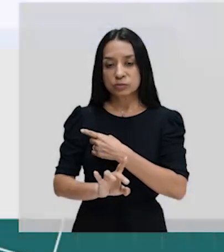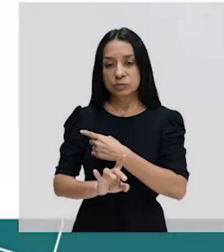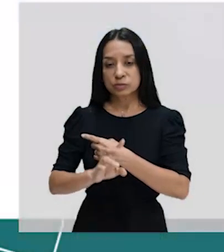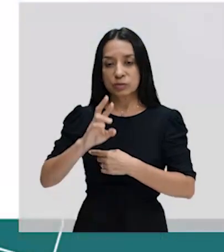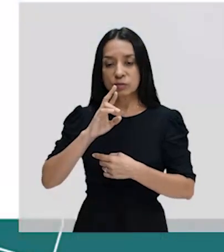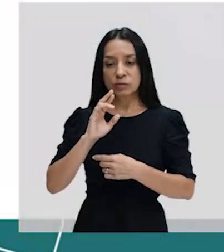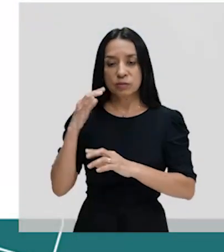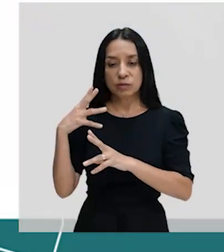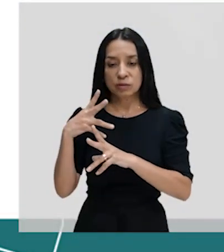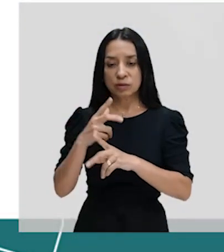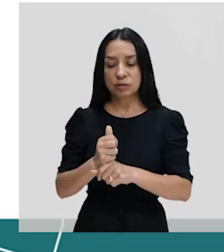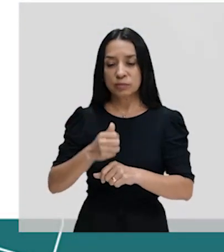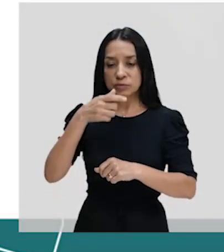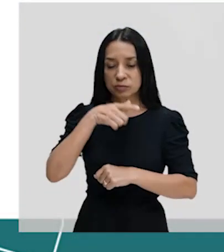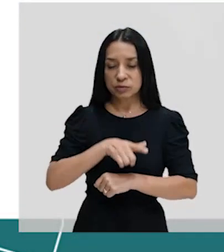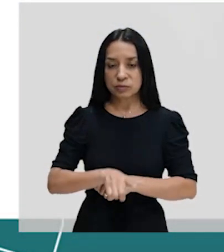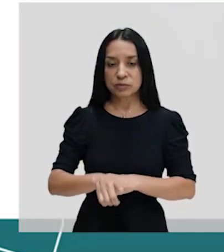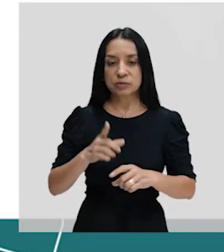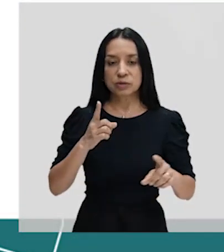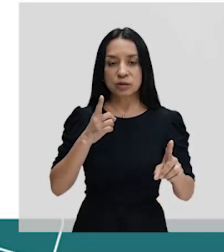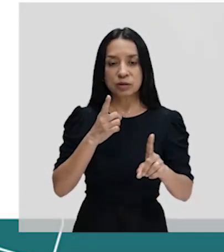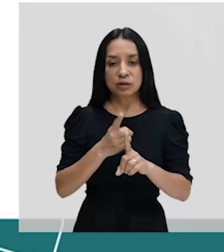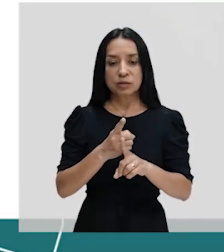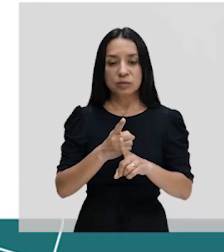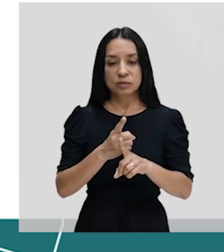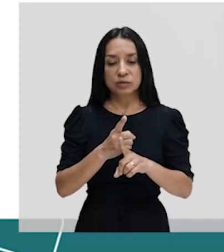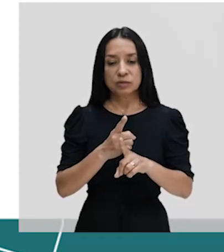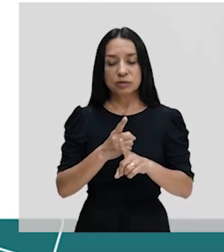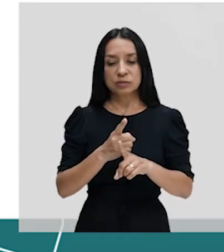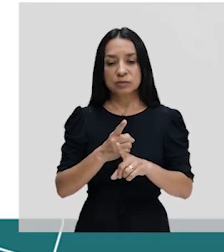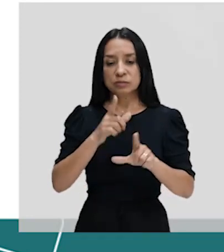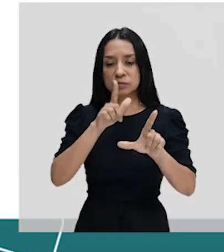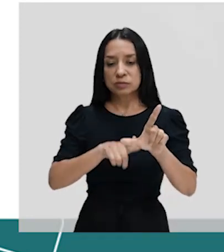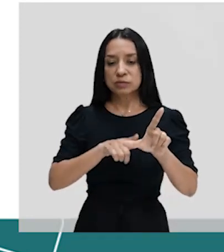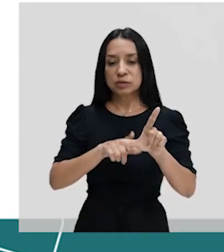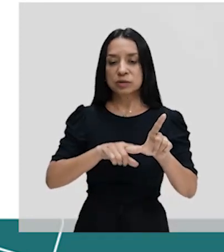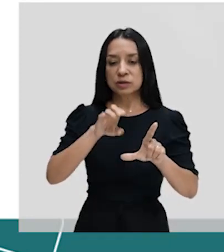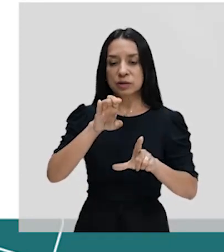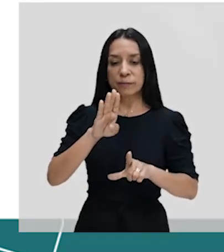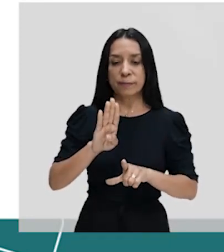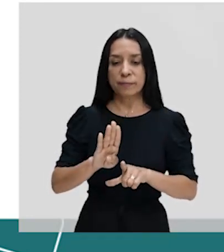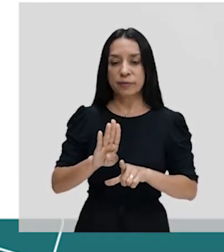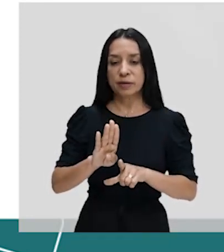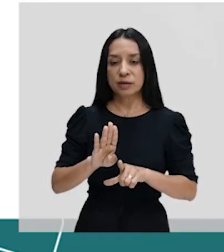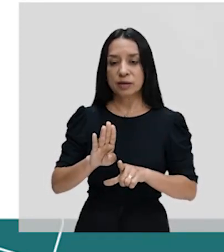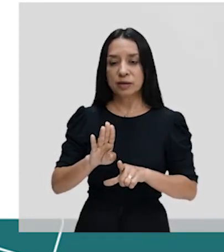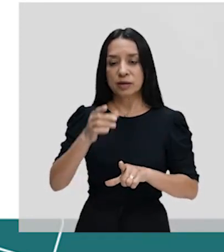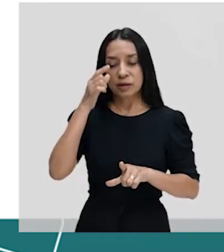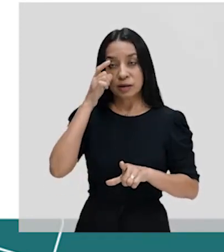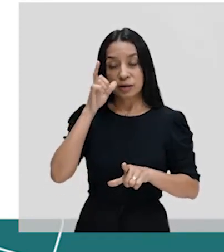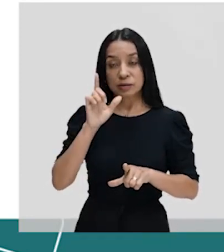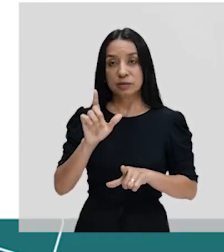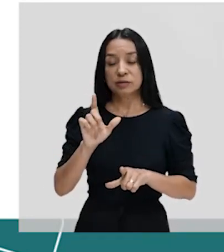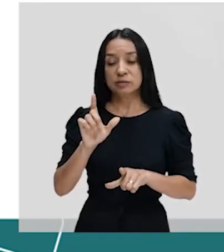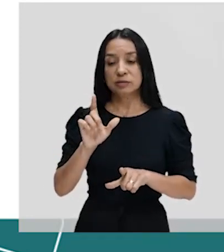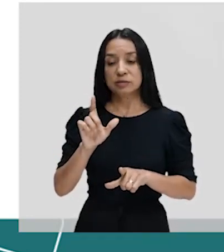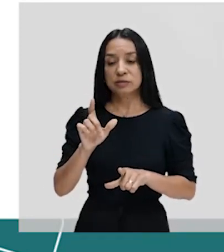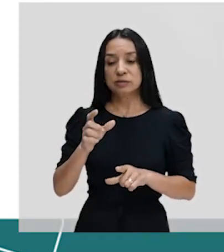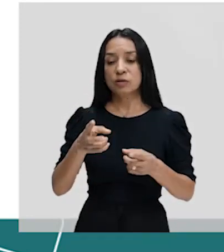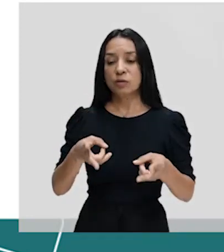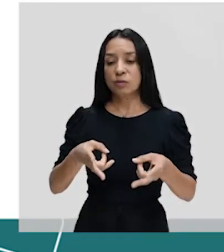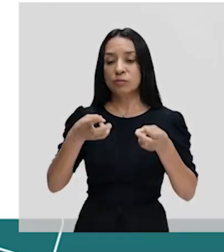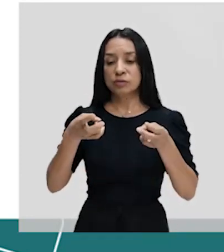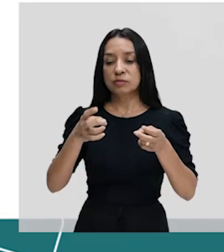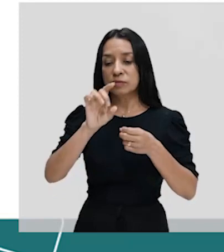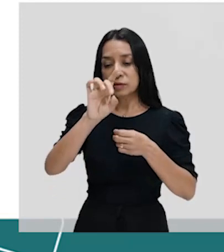o nosso gabarito, nós encontramos já ele desde a letra B, mas, como eu te disse, é interessante, foi interessante nós